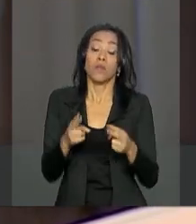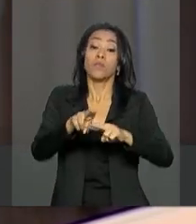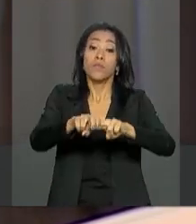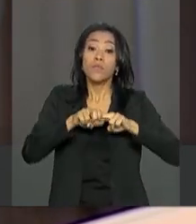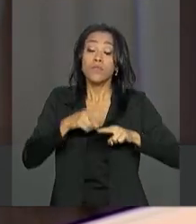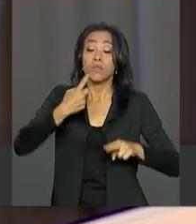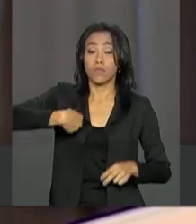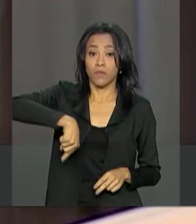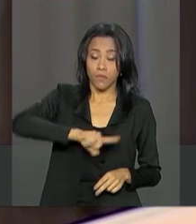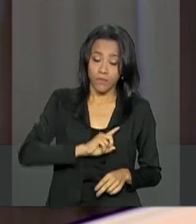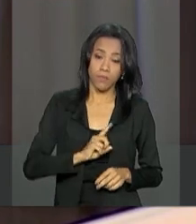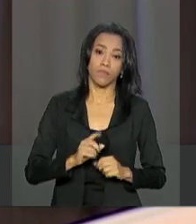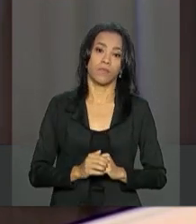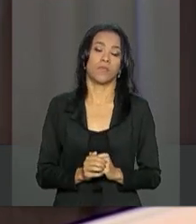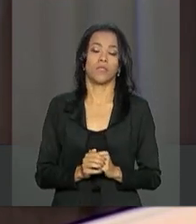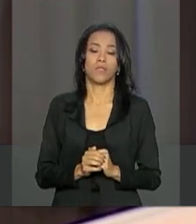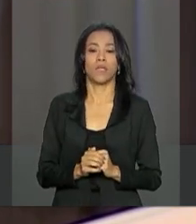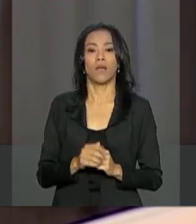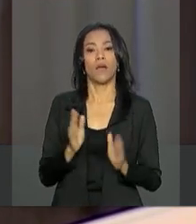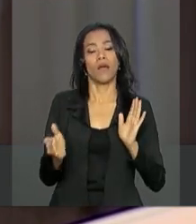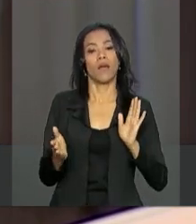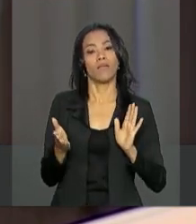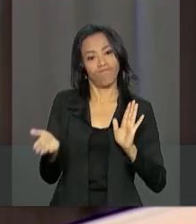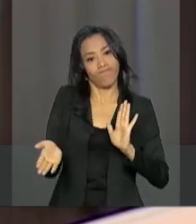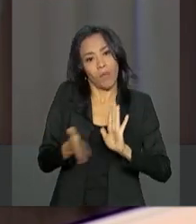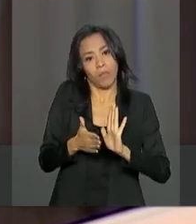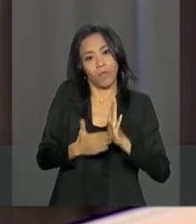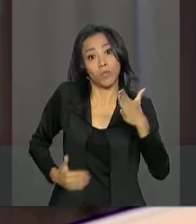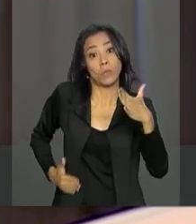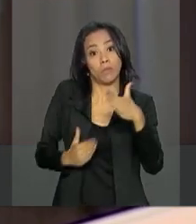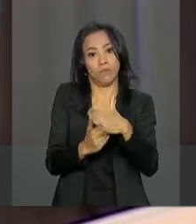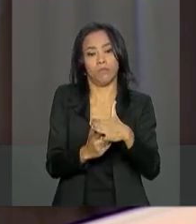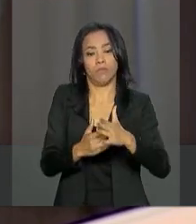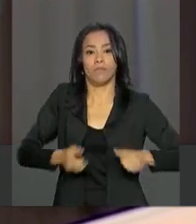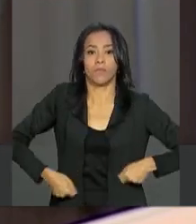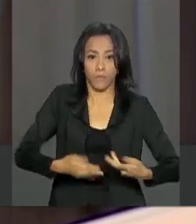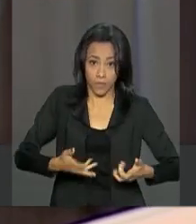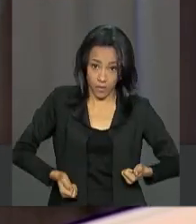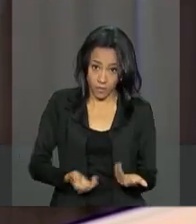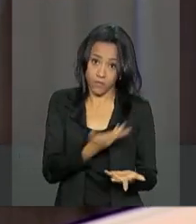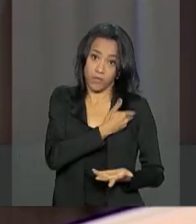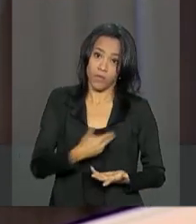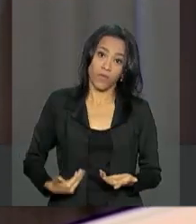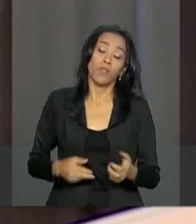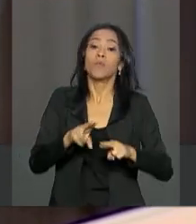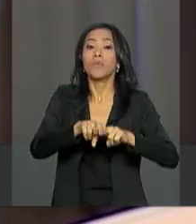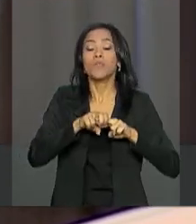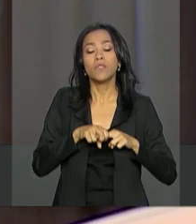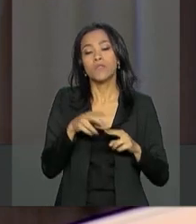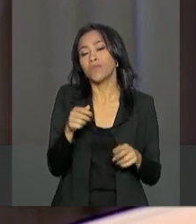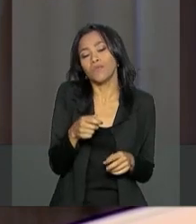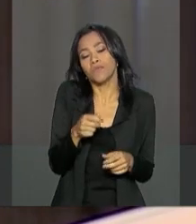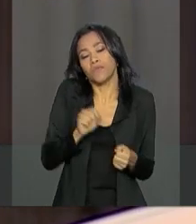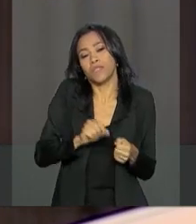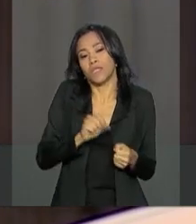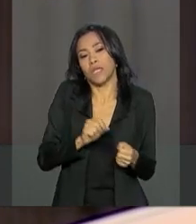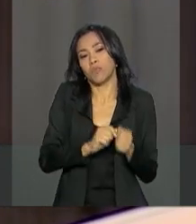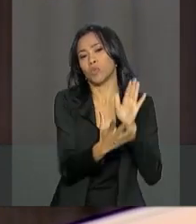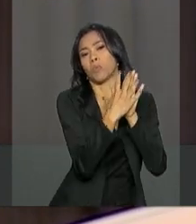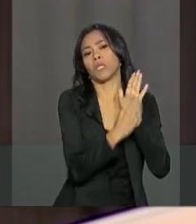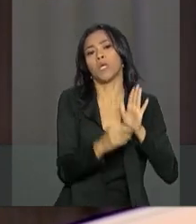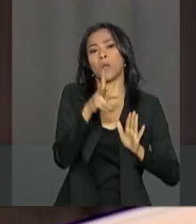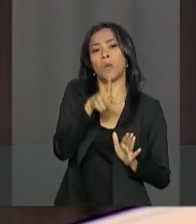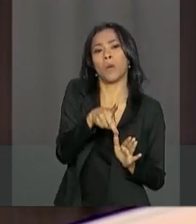colocamos o teto dos gastos públicos com os pés no chão, tanto que não fizemos uma medida do tipo populista, como